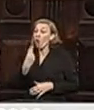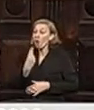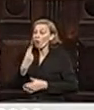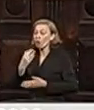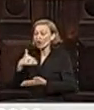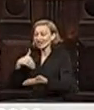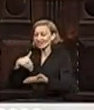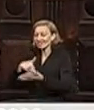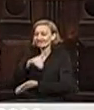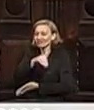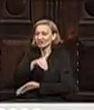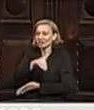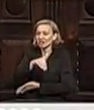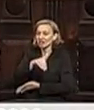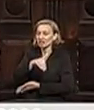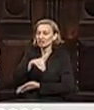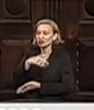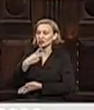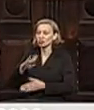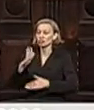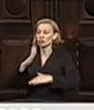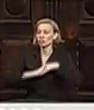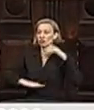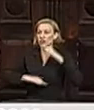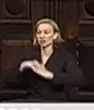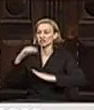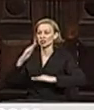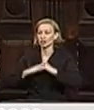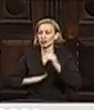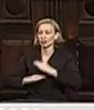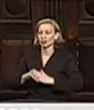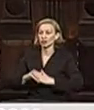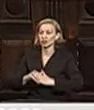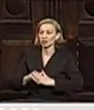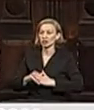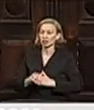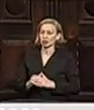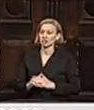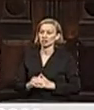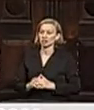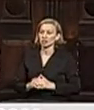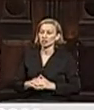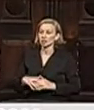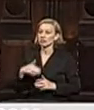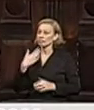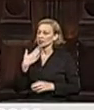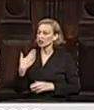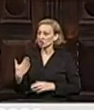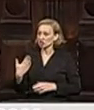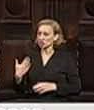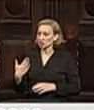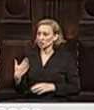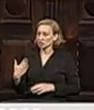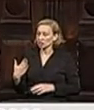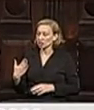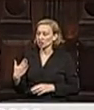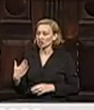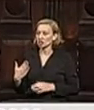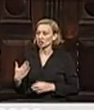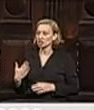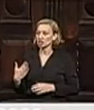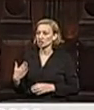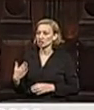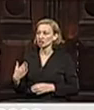por descumprimento de suas funções e solicitar que a Procuradoria-Geral da República abra contra esse cidadão